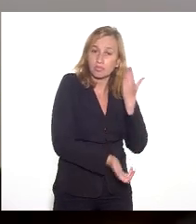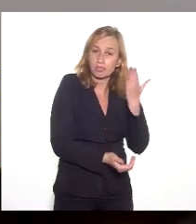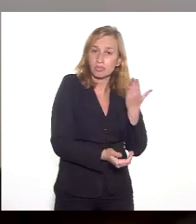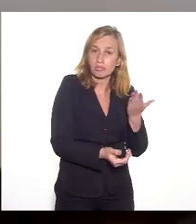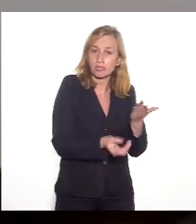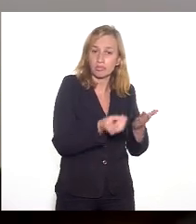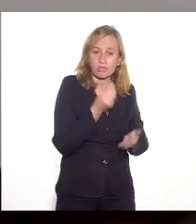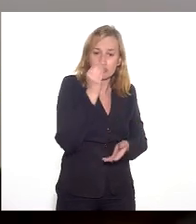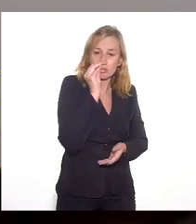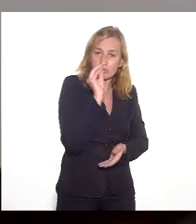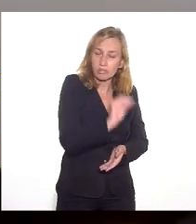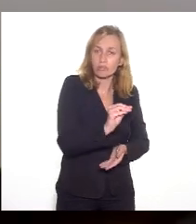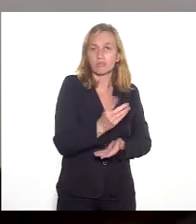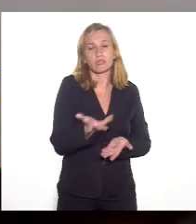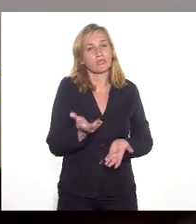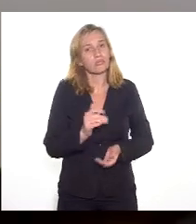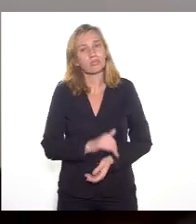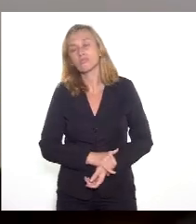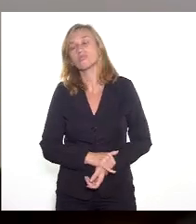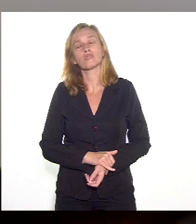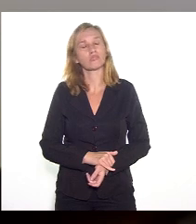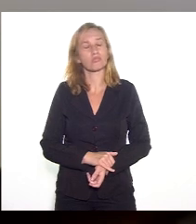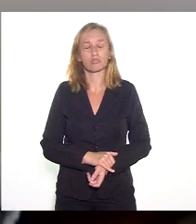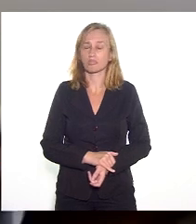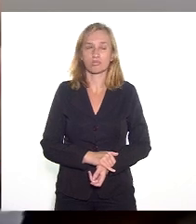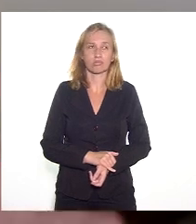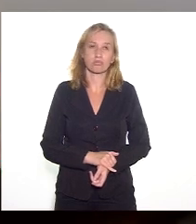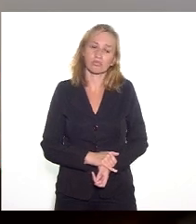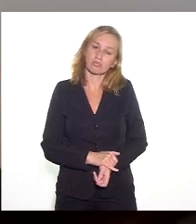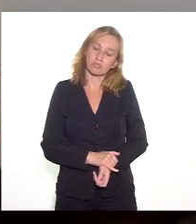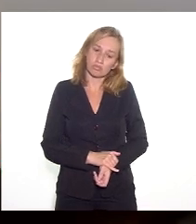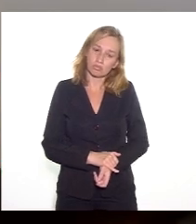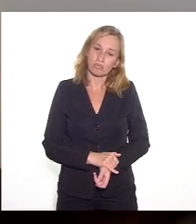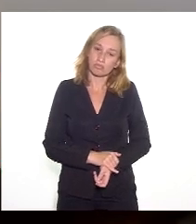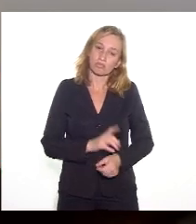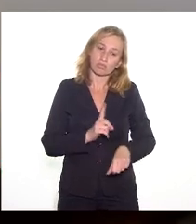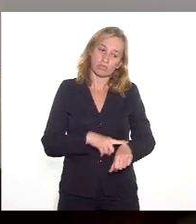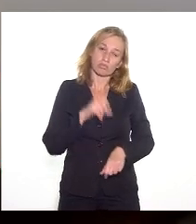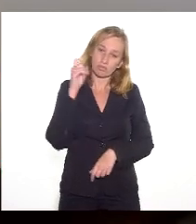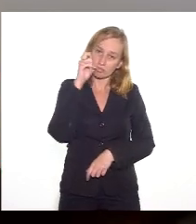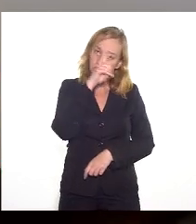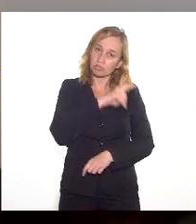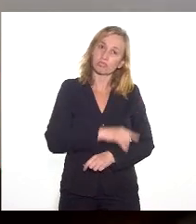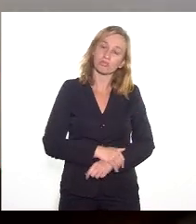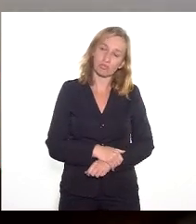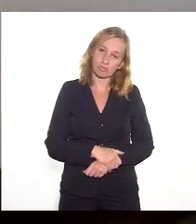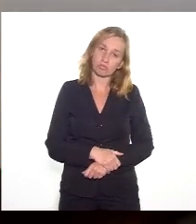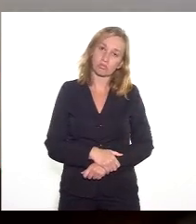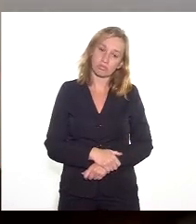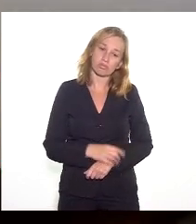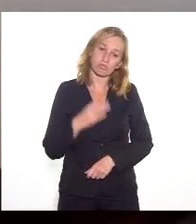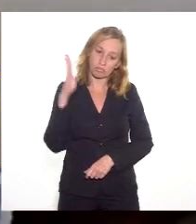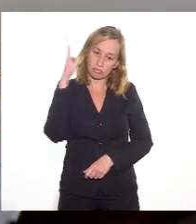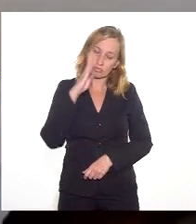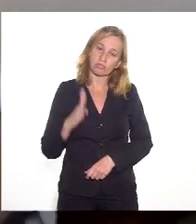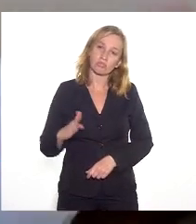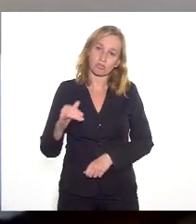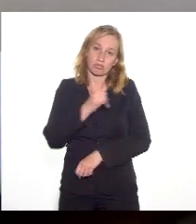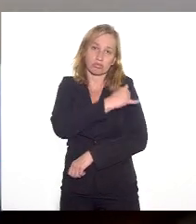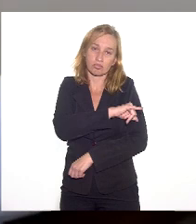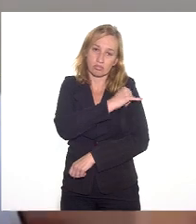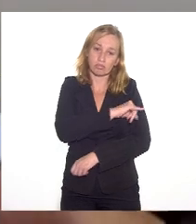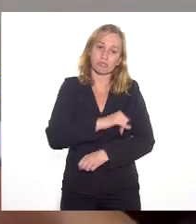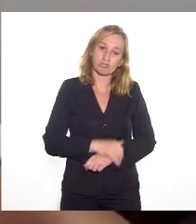banal, de qualquer jeito, em qualquer circunstância, sobretudo nesses tempos difíceis, sombrios, que vivemos no Brasil, no Rio de Janeiro, sob uma